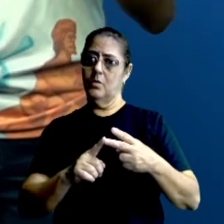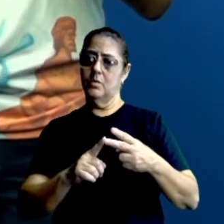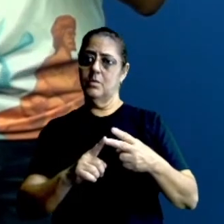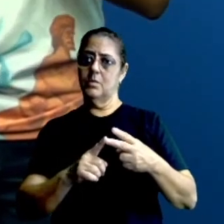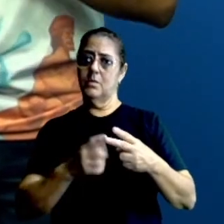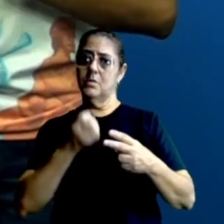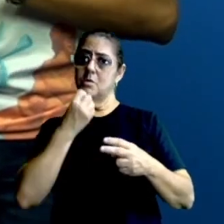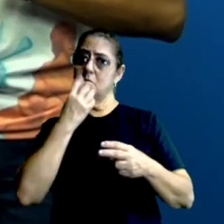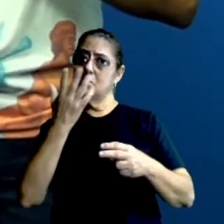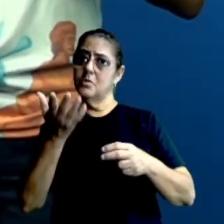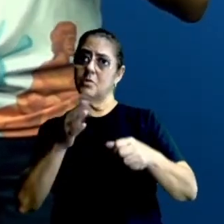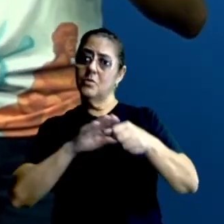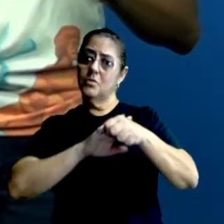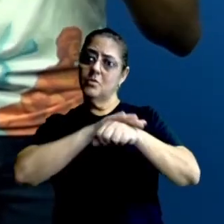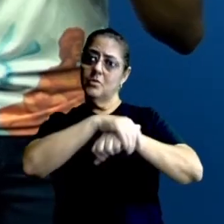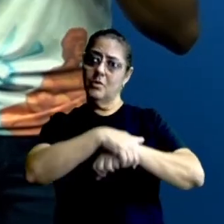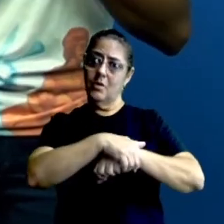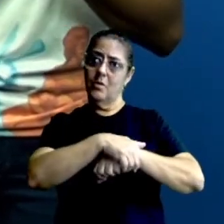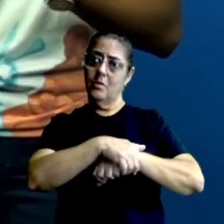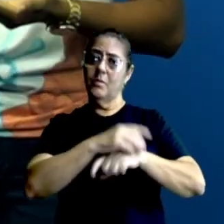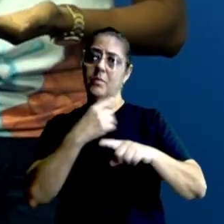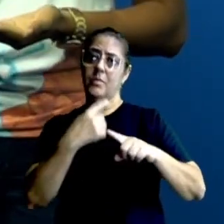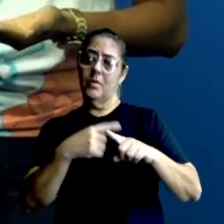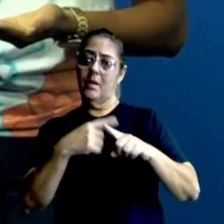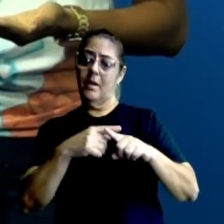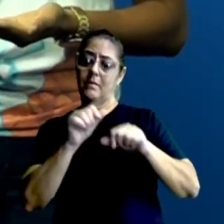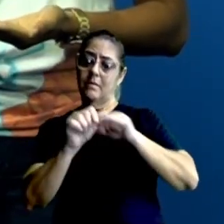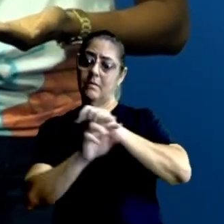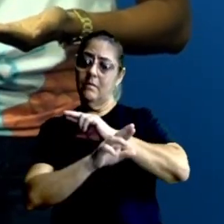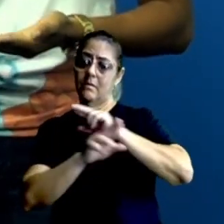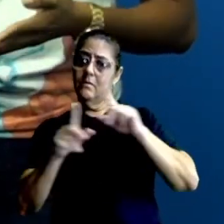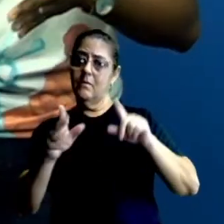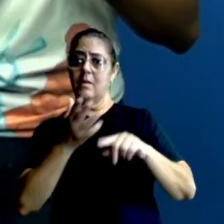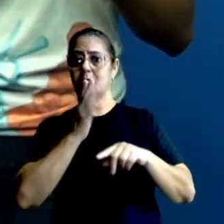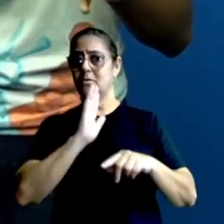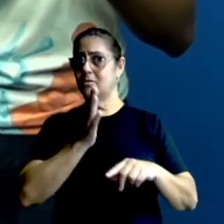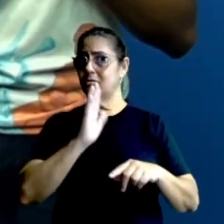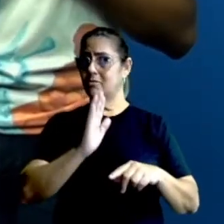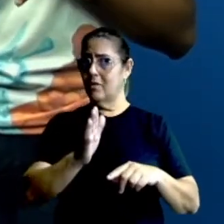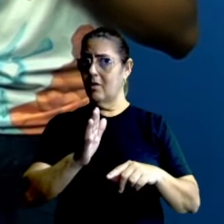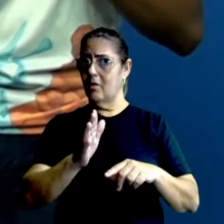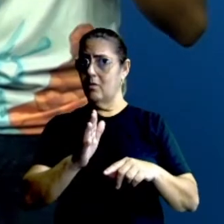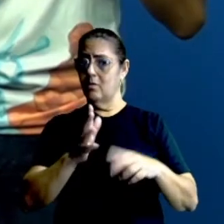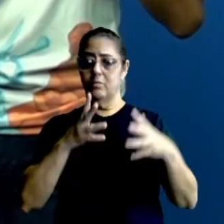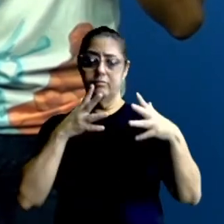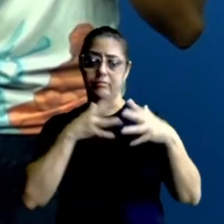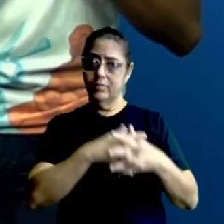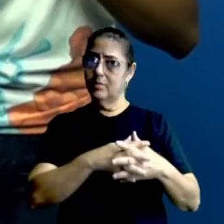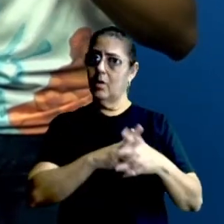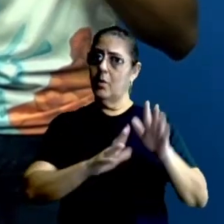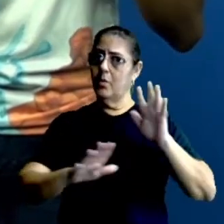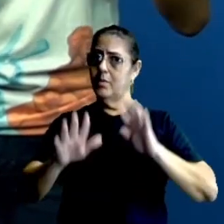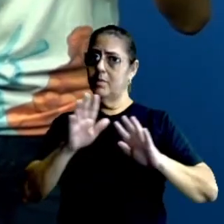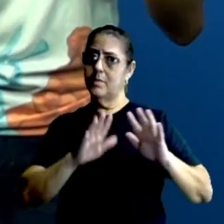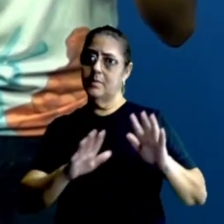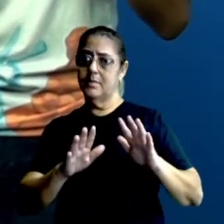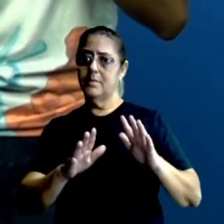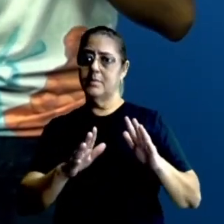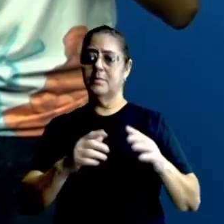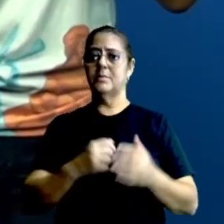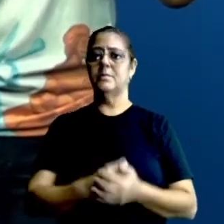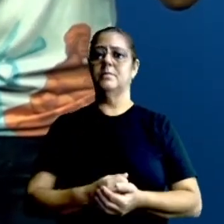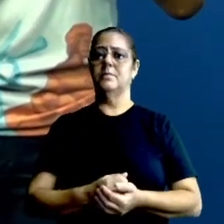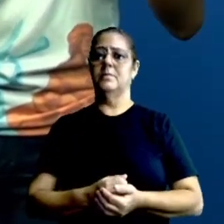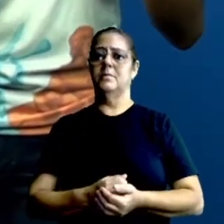é a despedida porque o Tchau a gente chama de by certo então nunca confunda o Goodnight